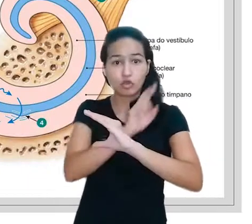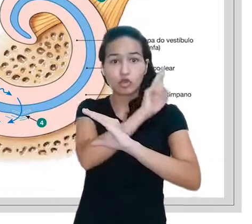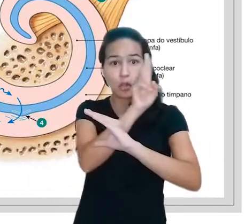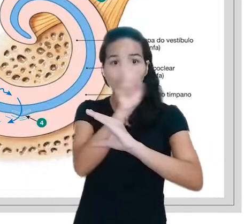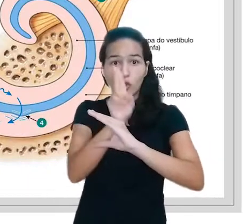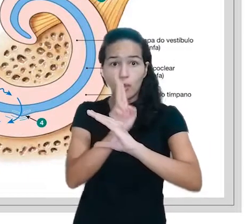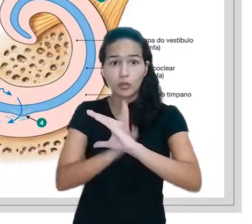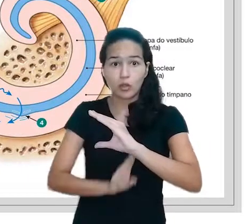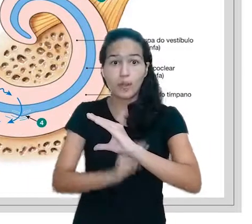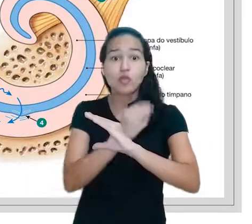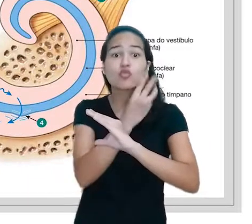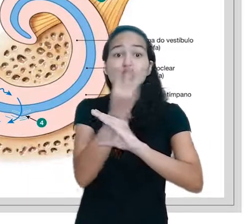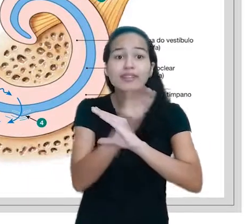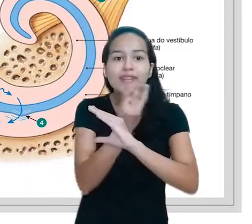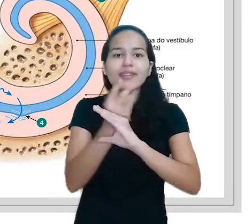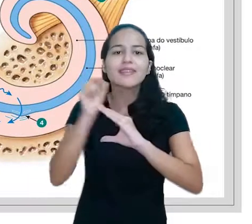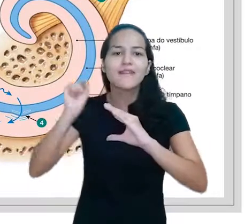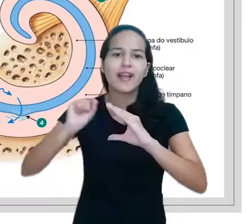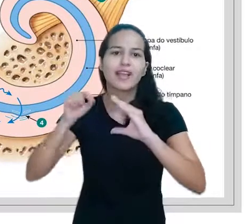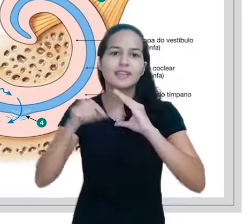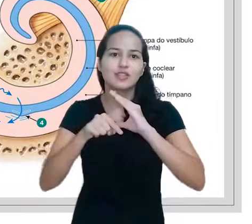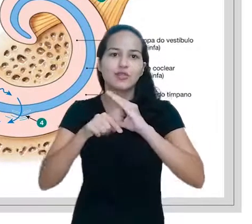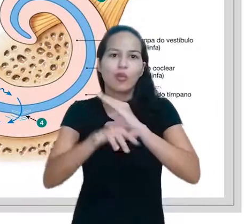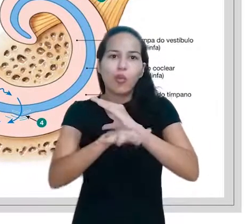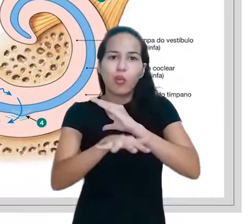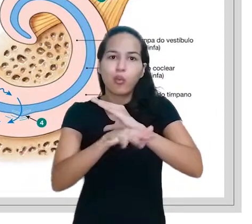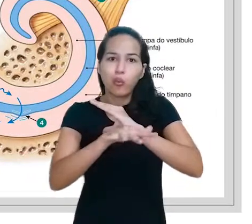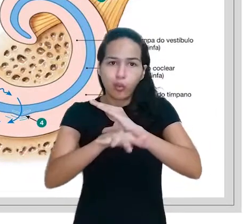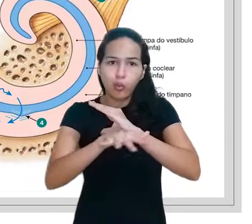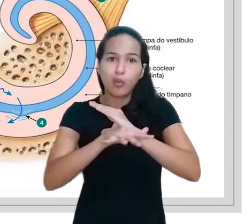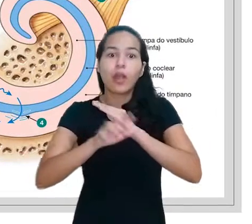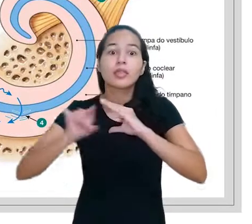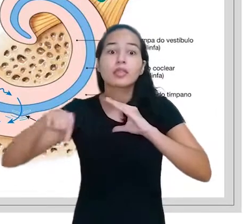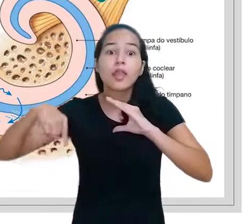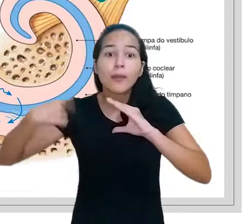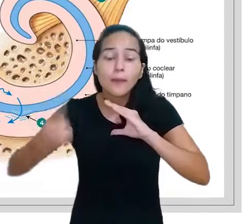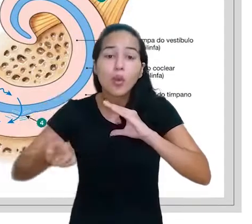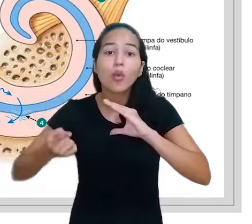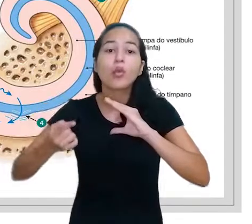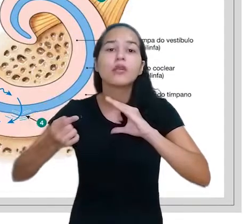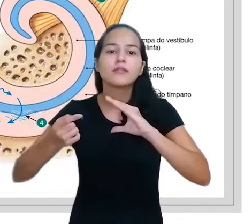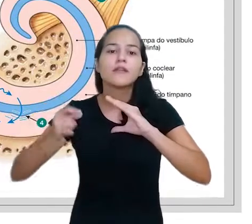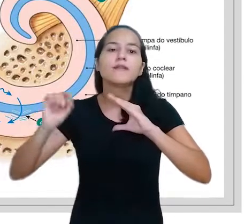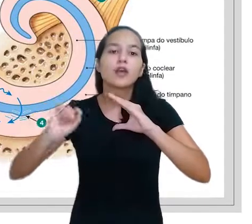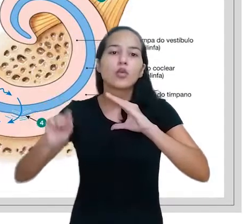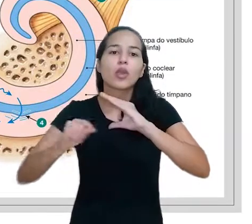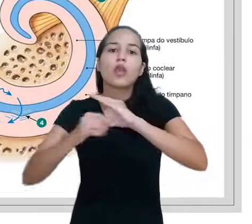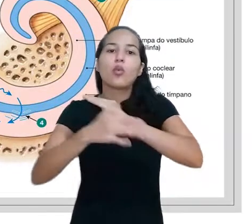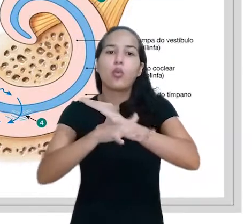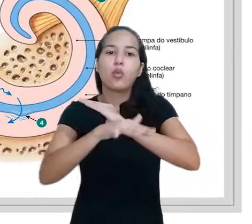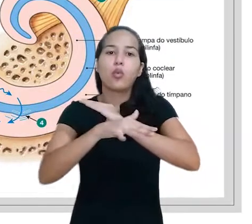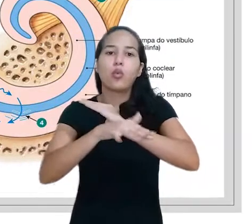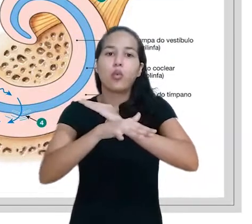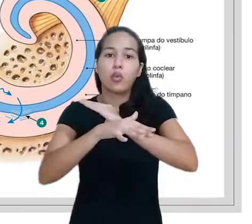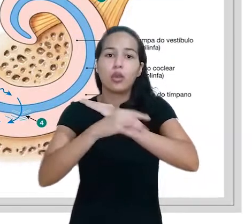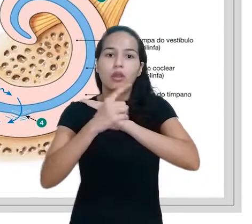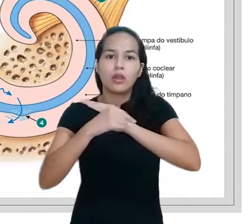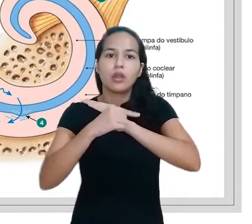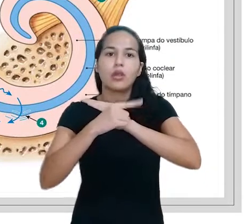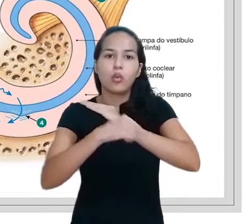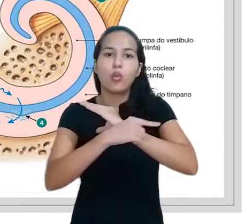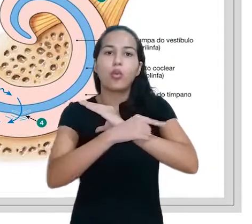na verdade atuam como amplificadores desse sinal. Em seguida,